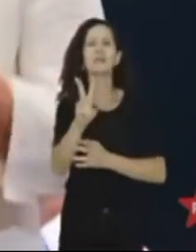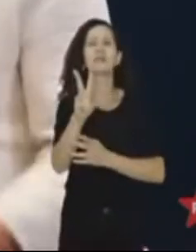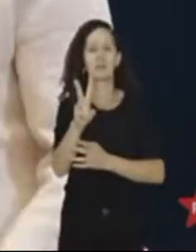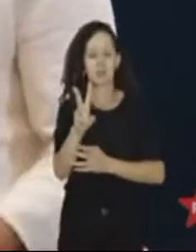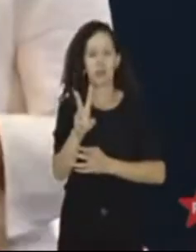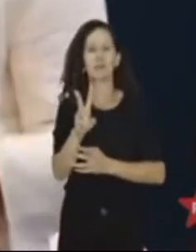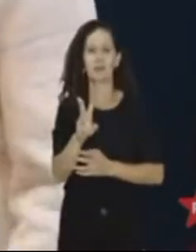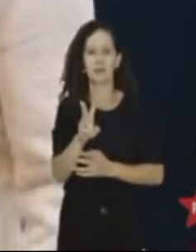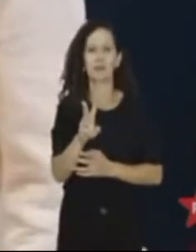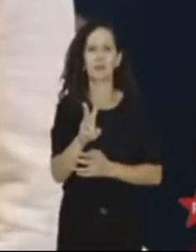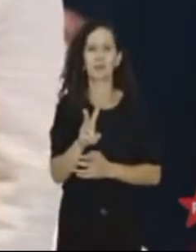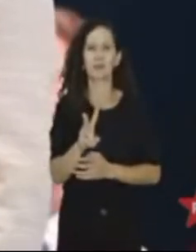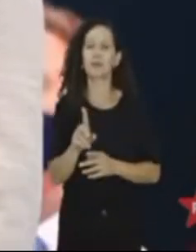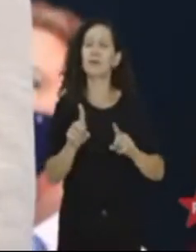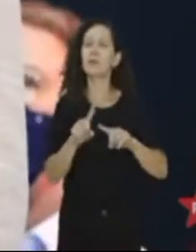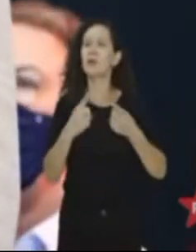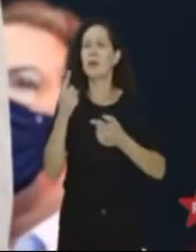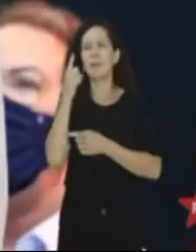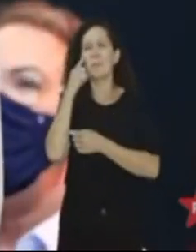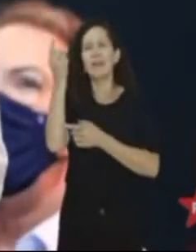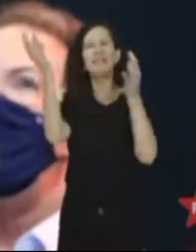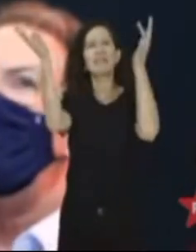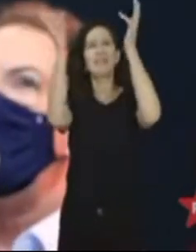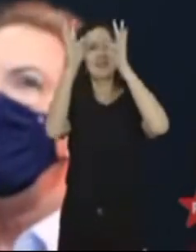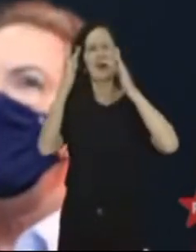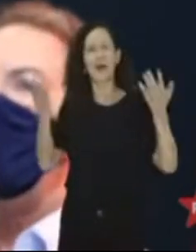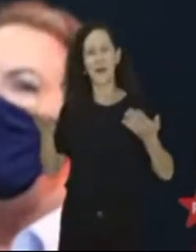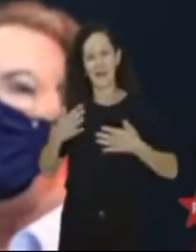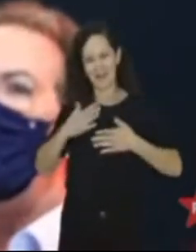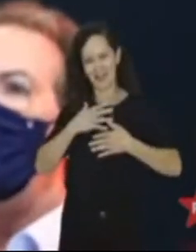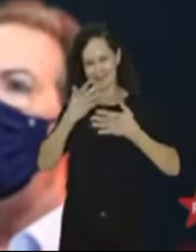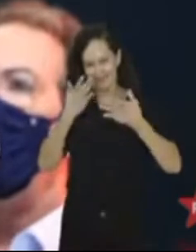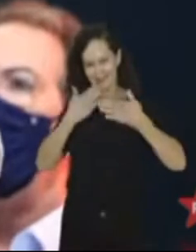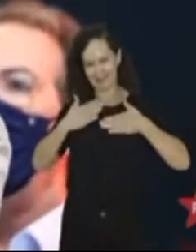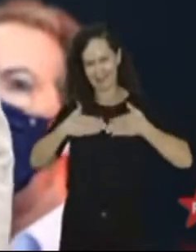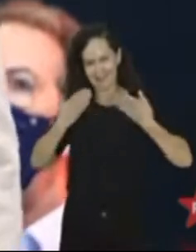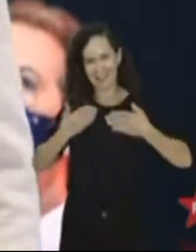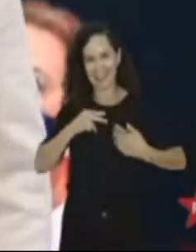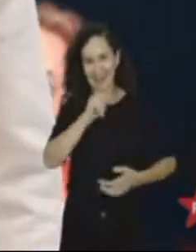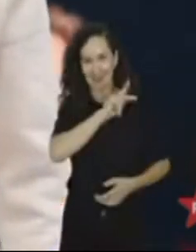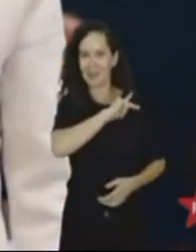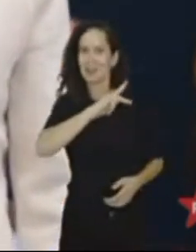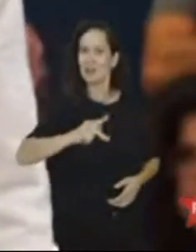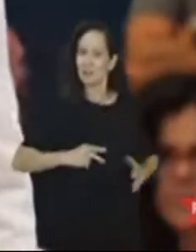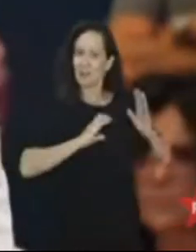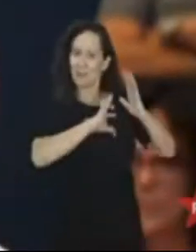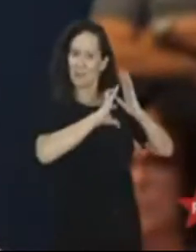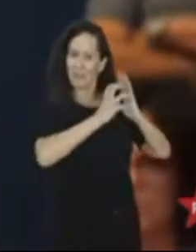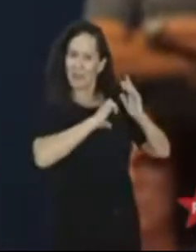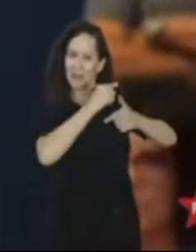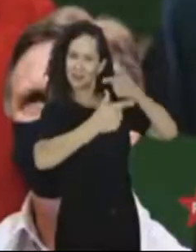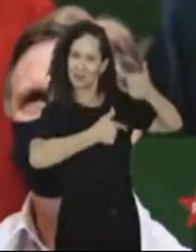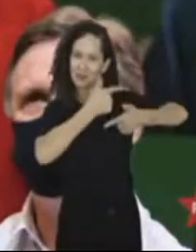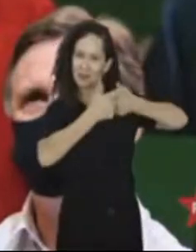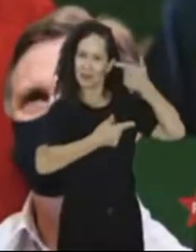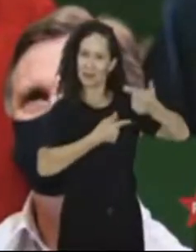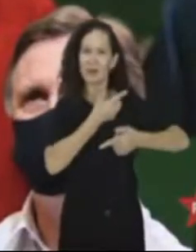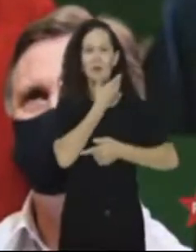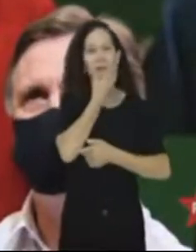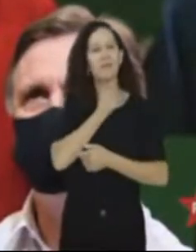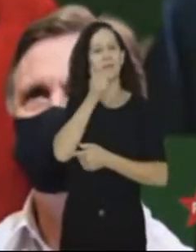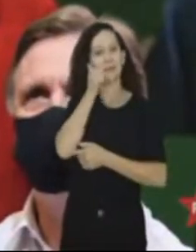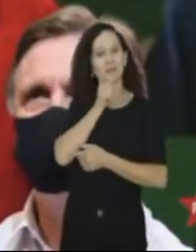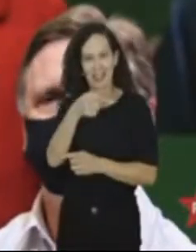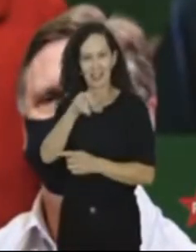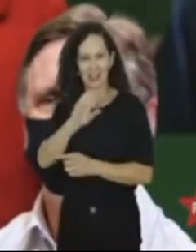Então, pensa na alegria que eu estou hoje. De, como presidenta do Partido dos Trabalhadores e das Trabalhadoras, te